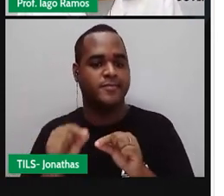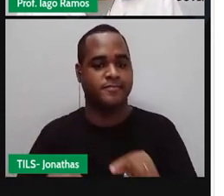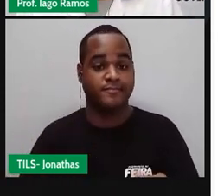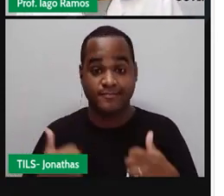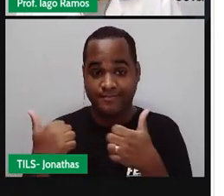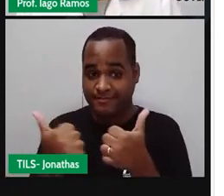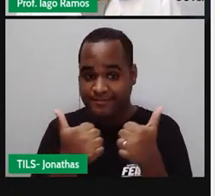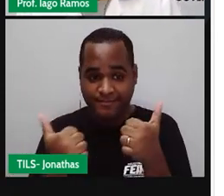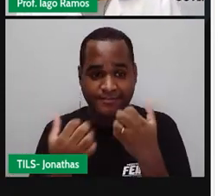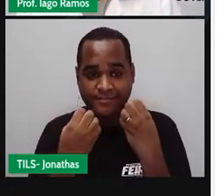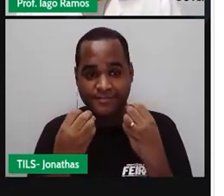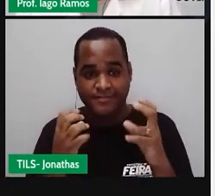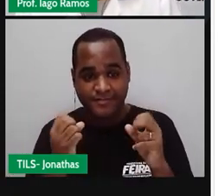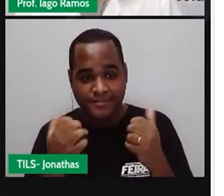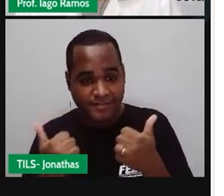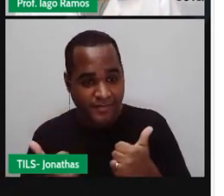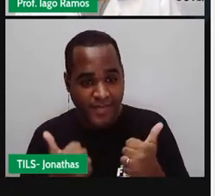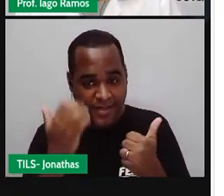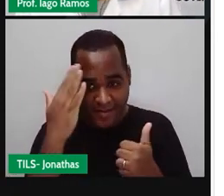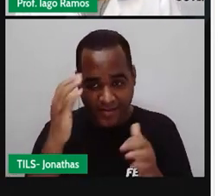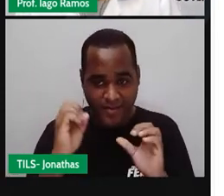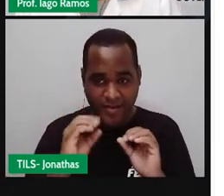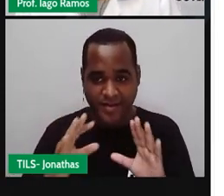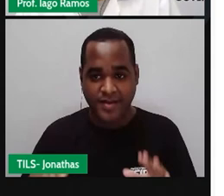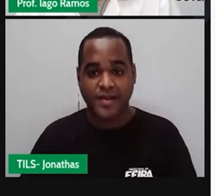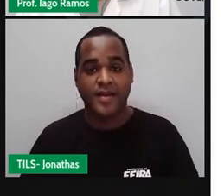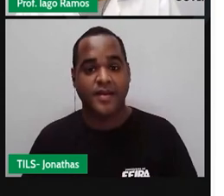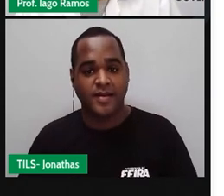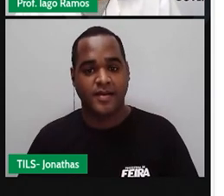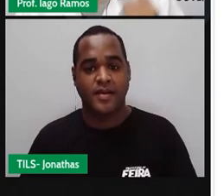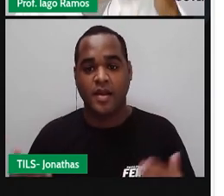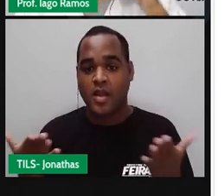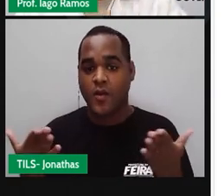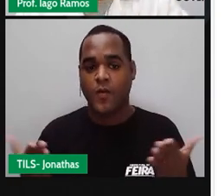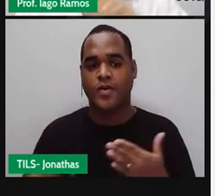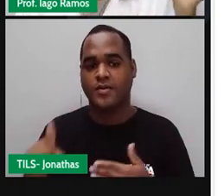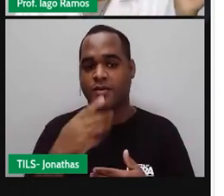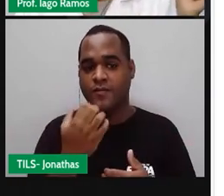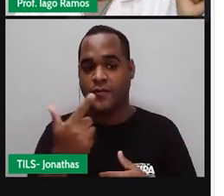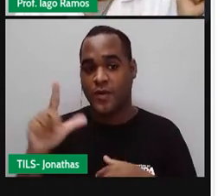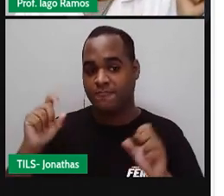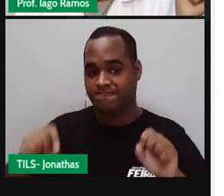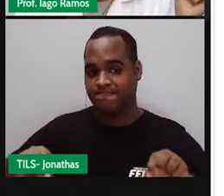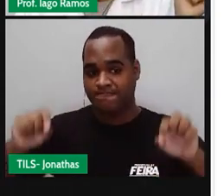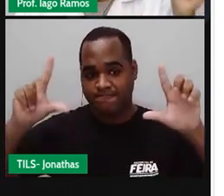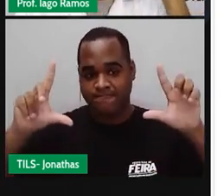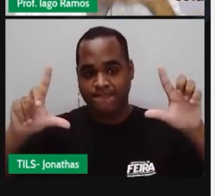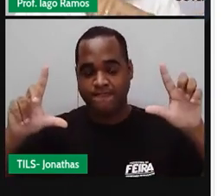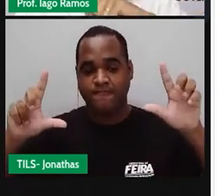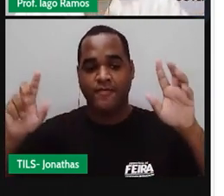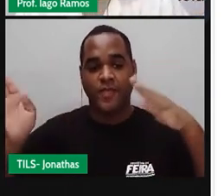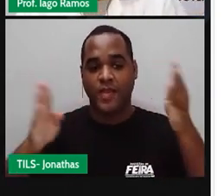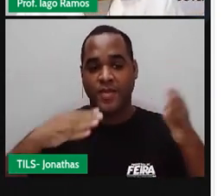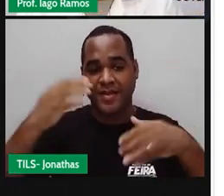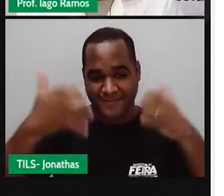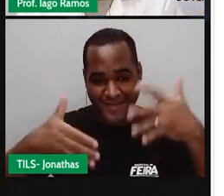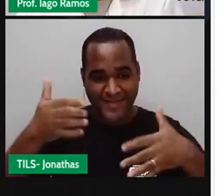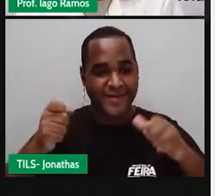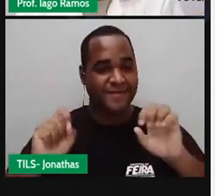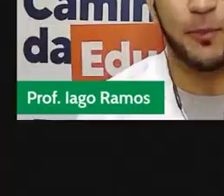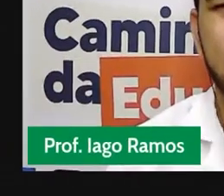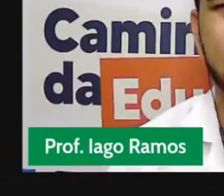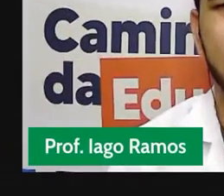Bacana tranquilo bom então o que a gente vai fazer vamos mudar de tela mais uma mudança de tela